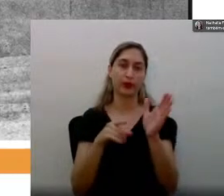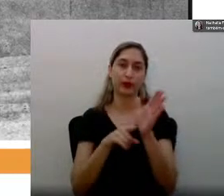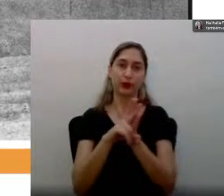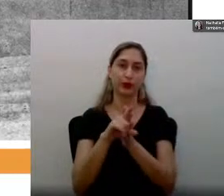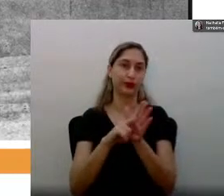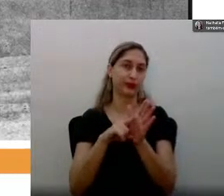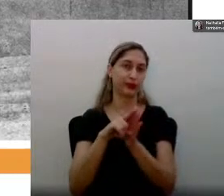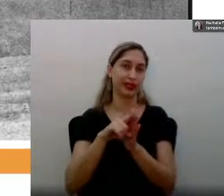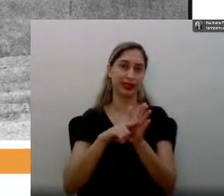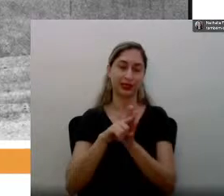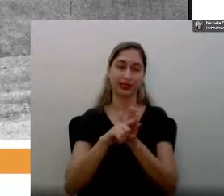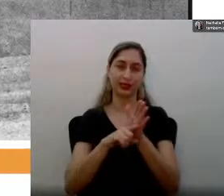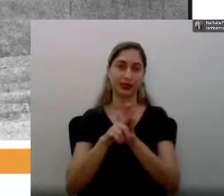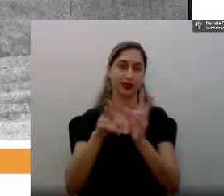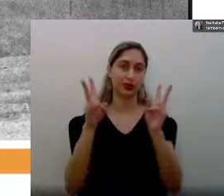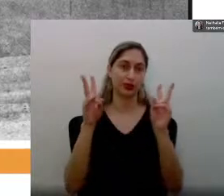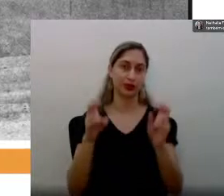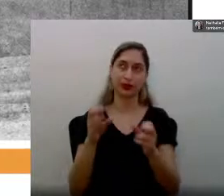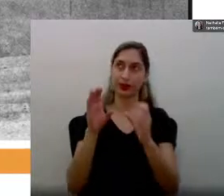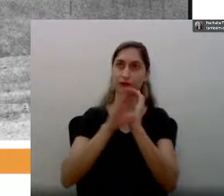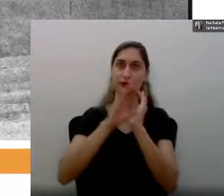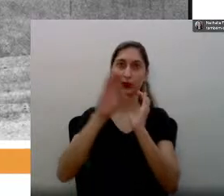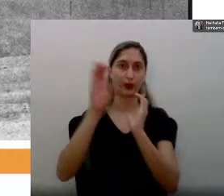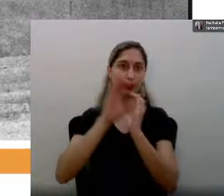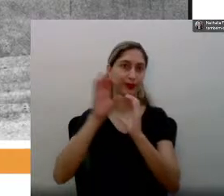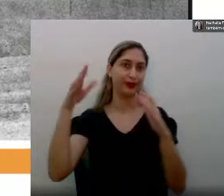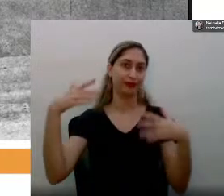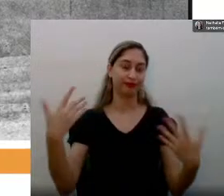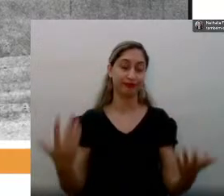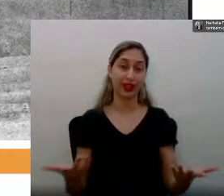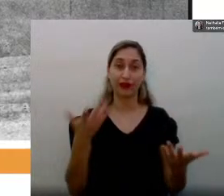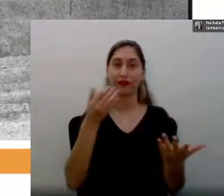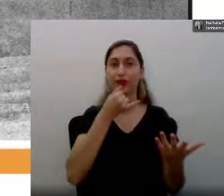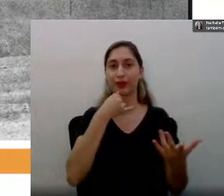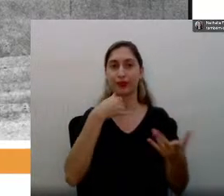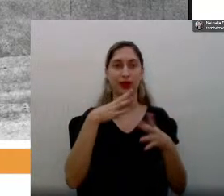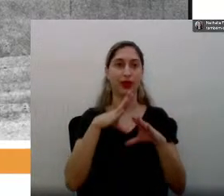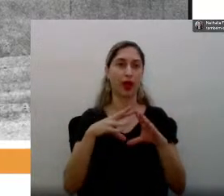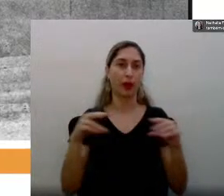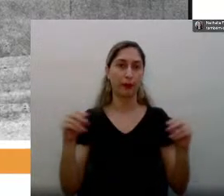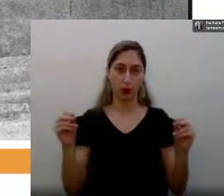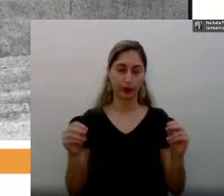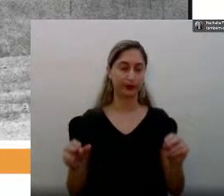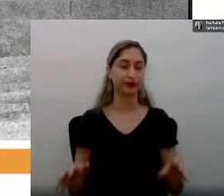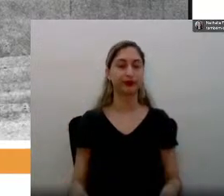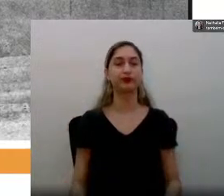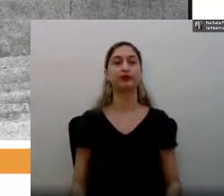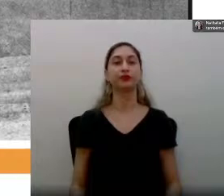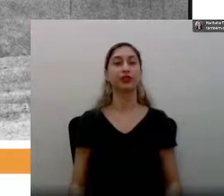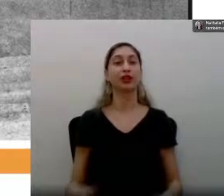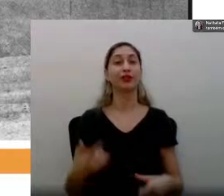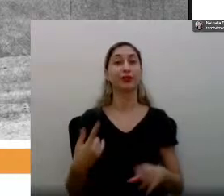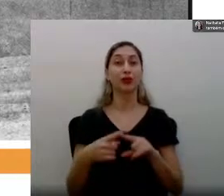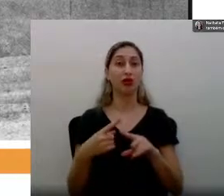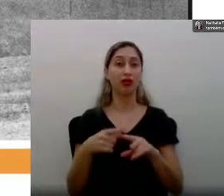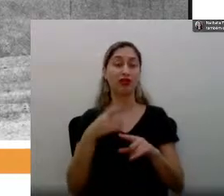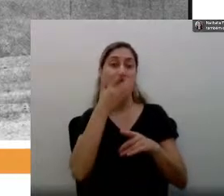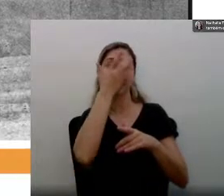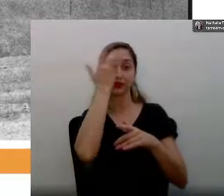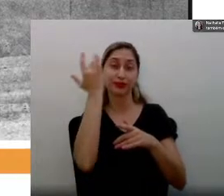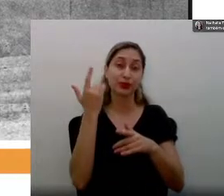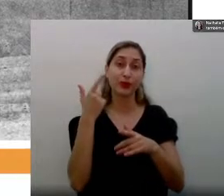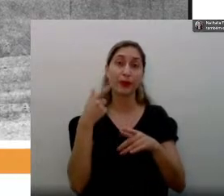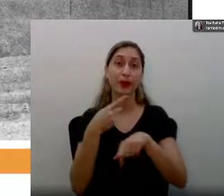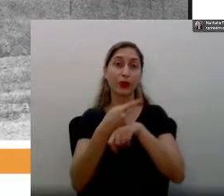estudo mesmo tava as pessoas procuravam entender o que que é que tava rolando não é o que que o Clio entender